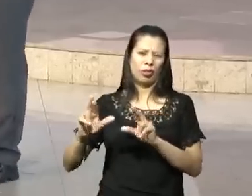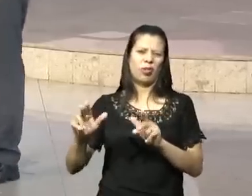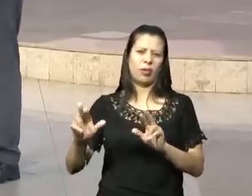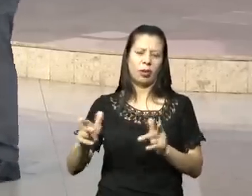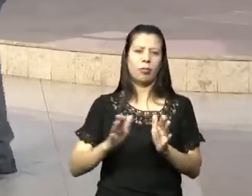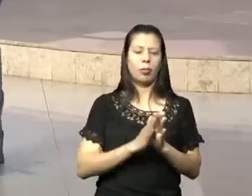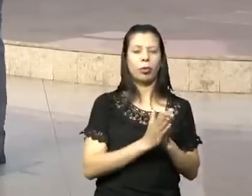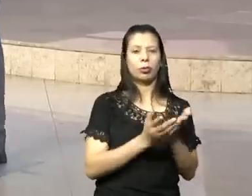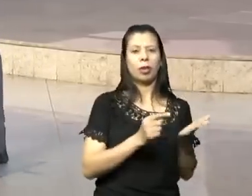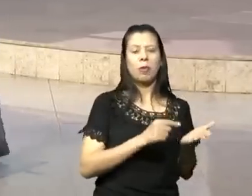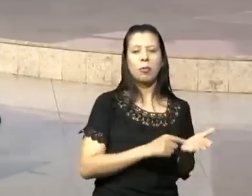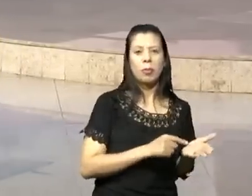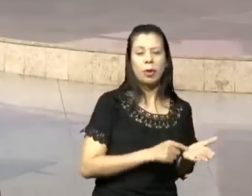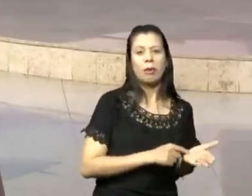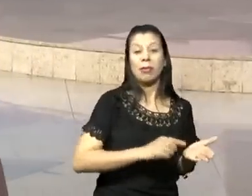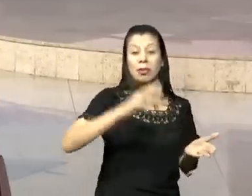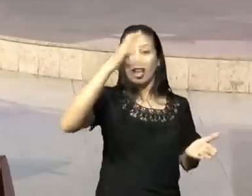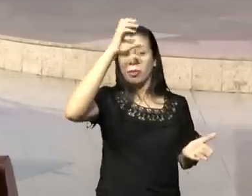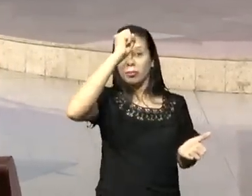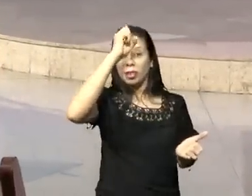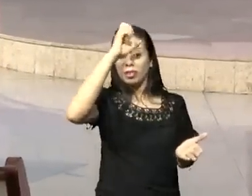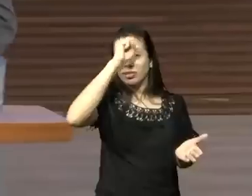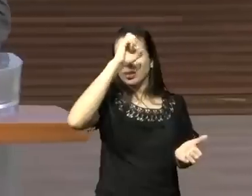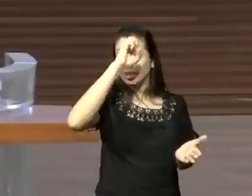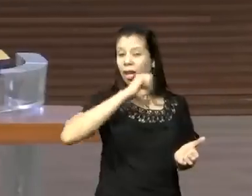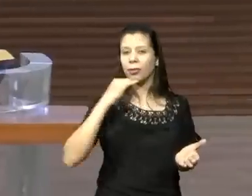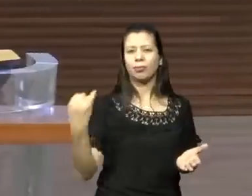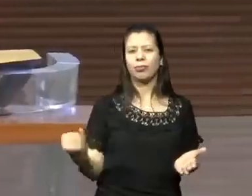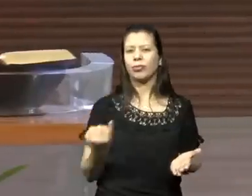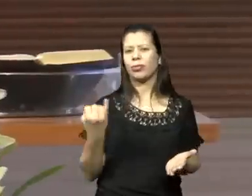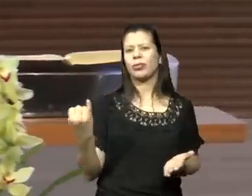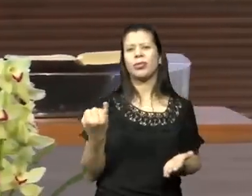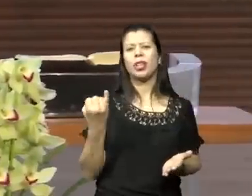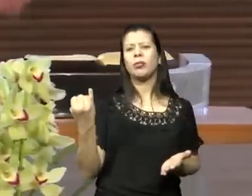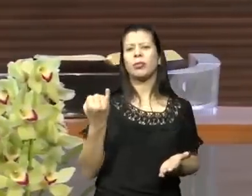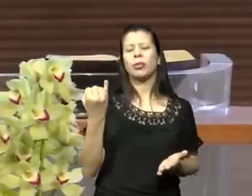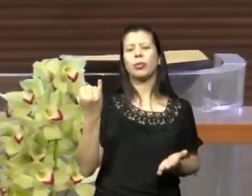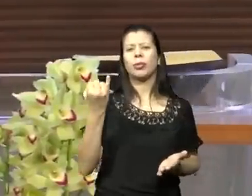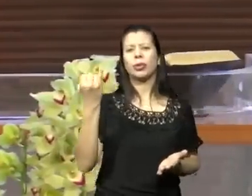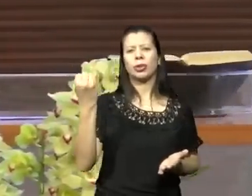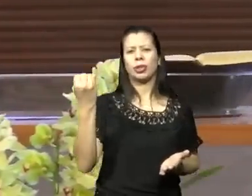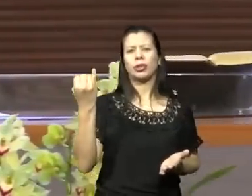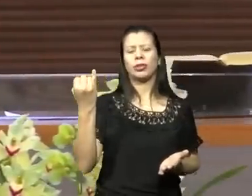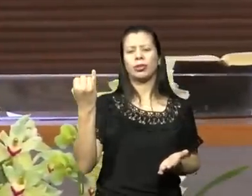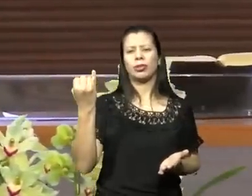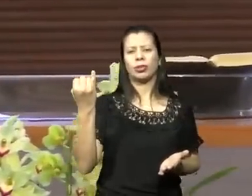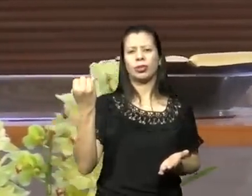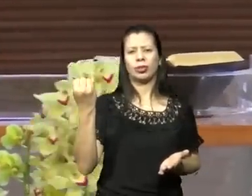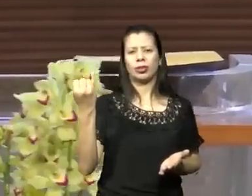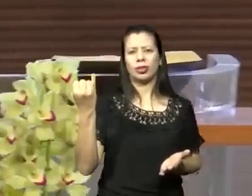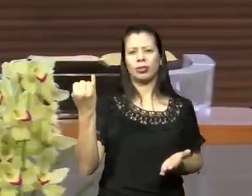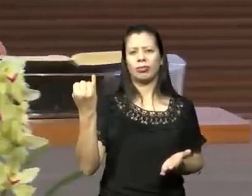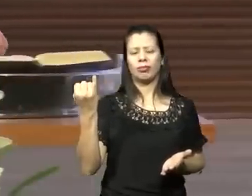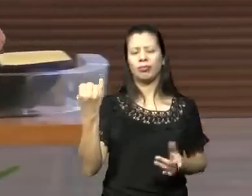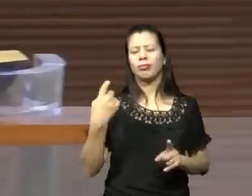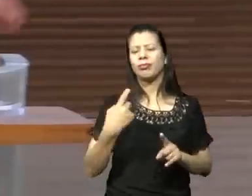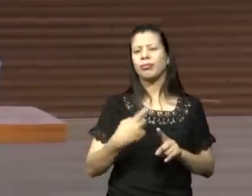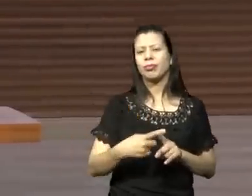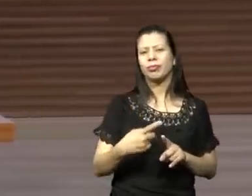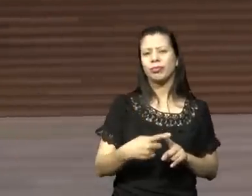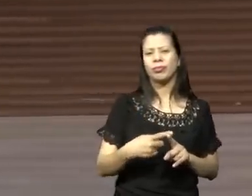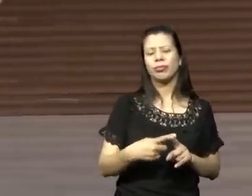sabe Coloca essa situação para mim aí querido põe para mim aí Toninho Eu quero ler com você o problema dos